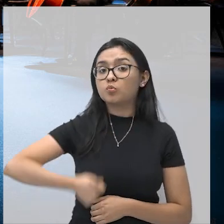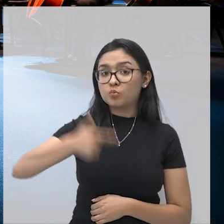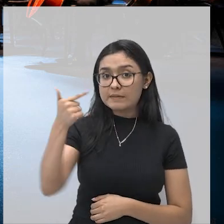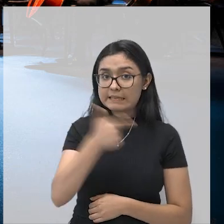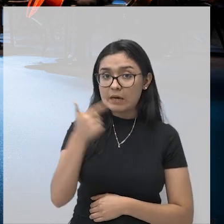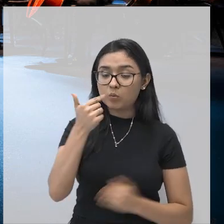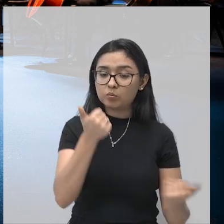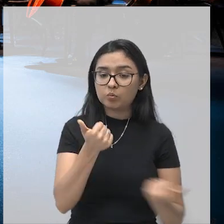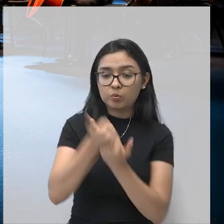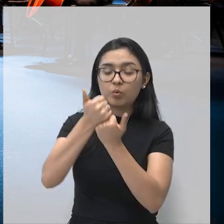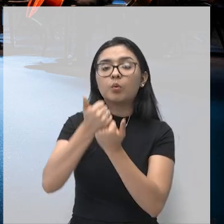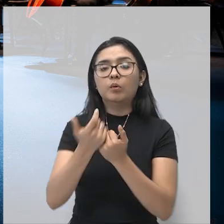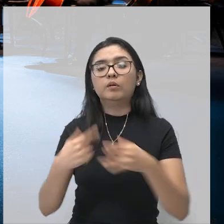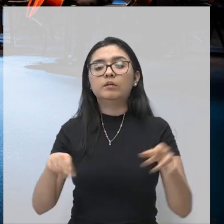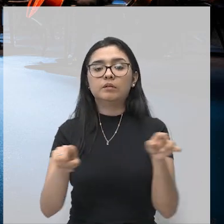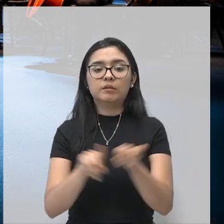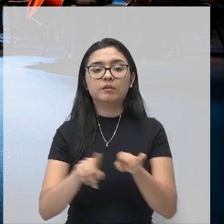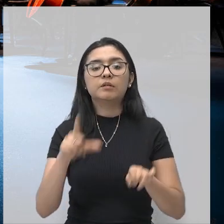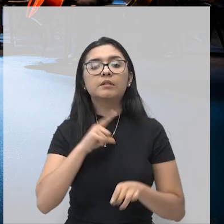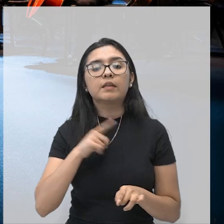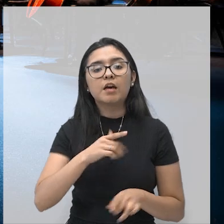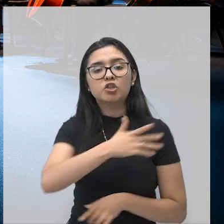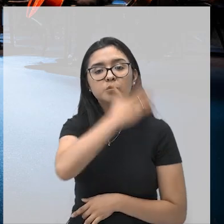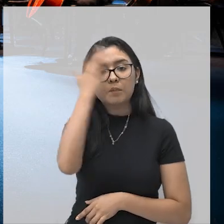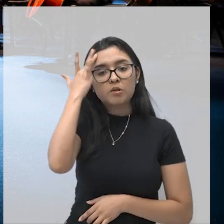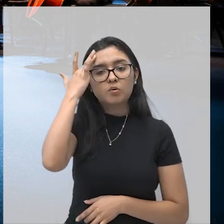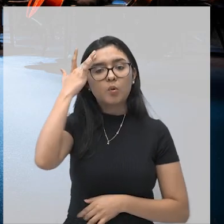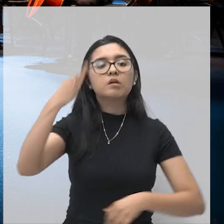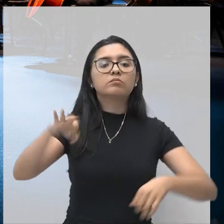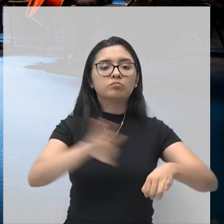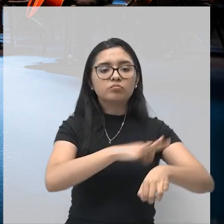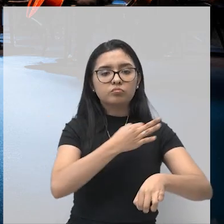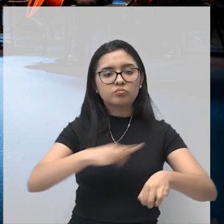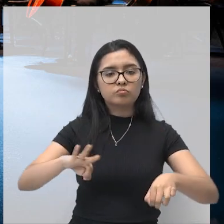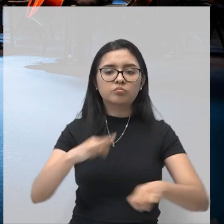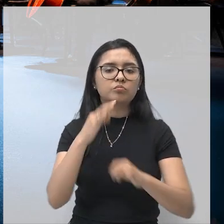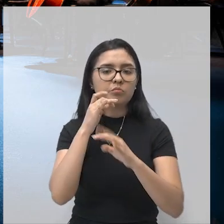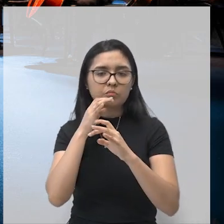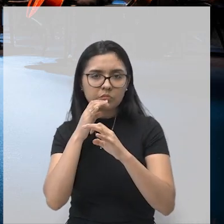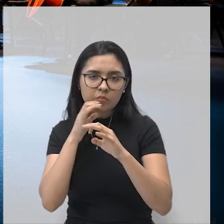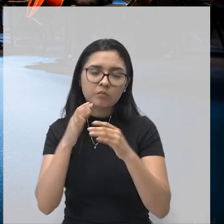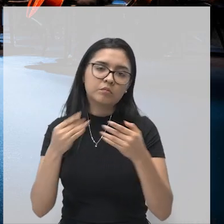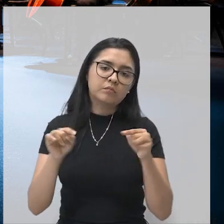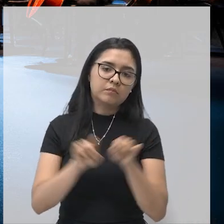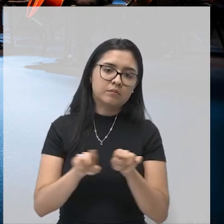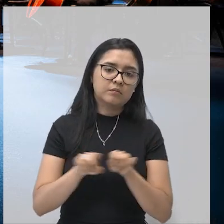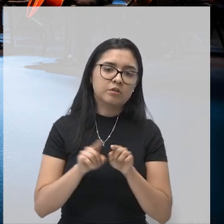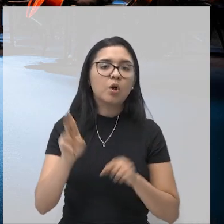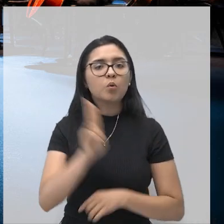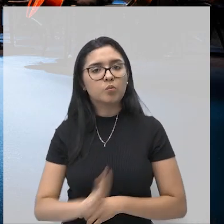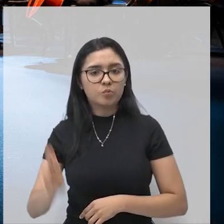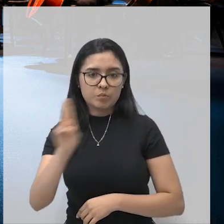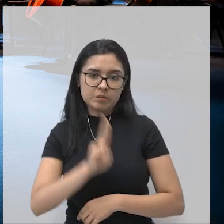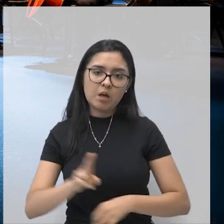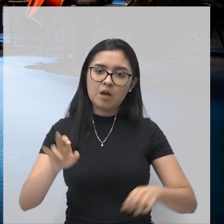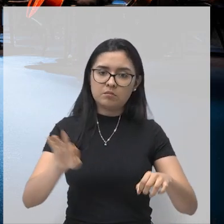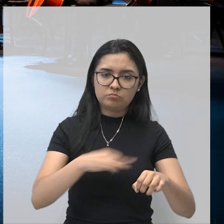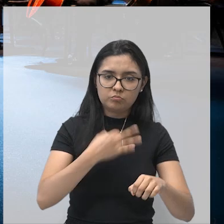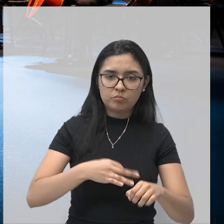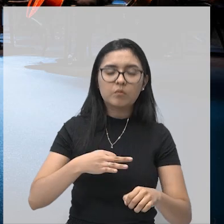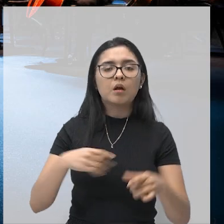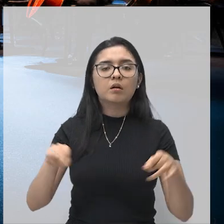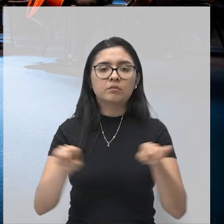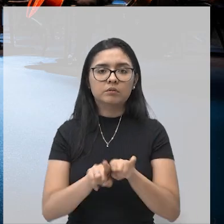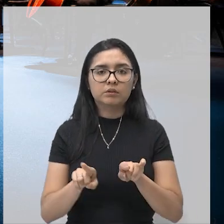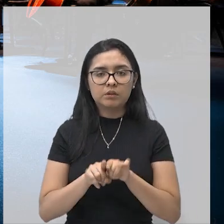no comando. Nós vamos ter os músicos, esses músicos que estão carregando consigo os seus